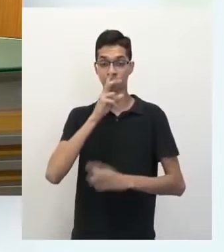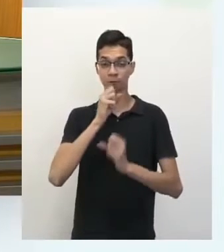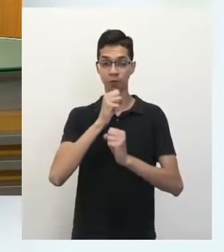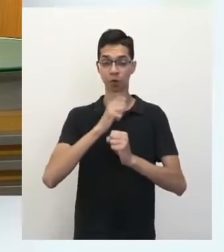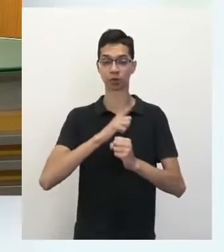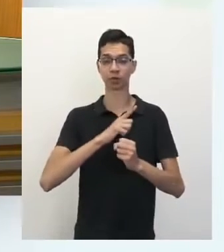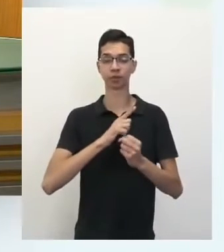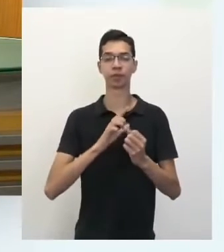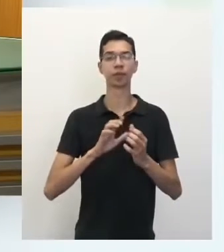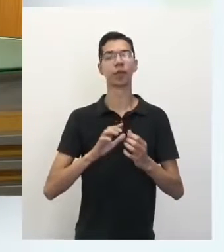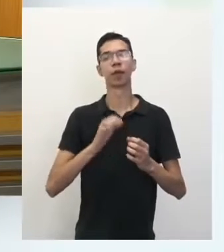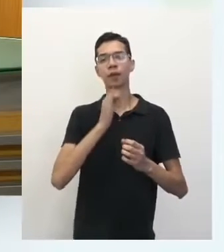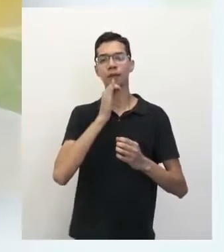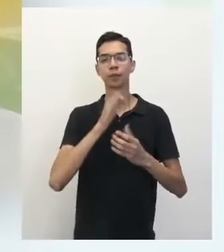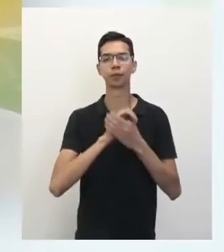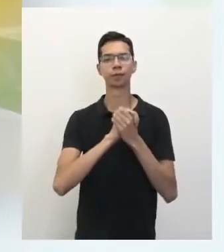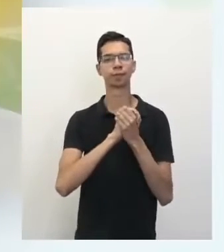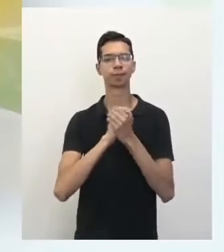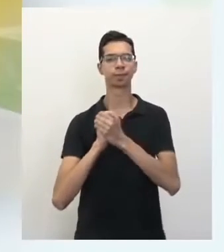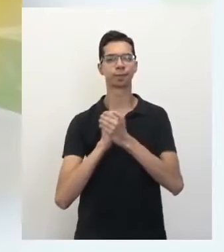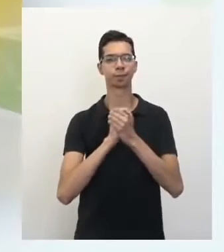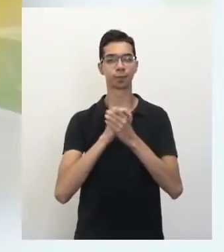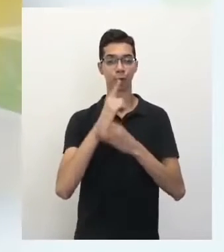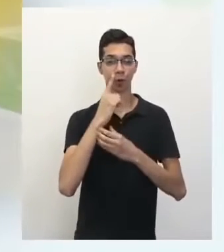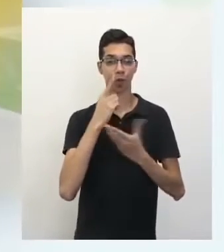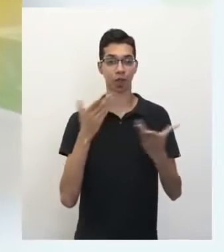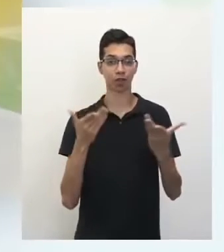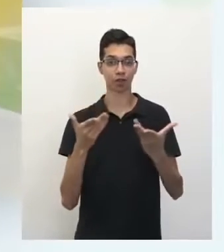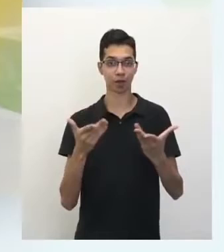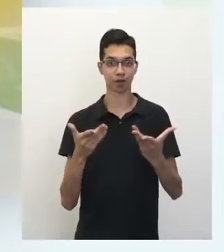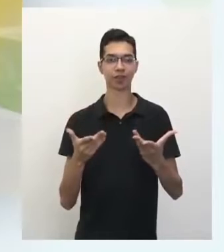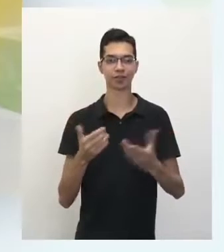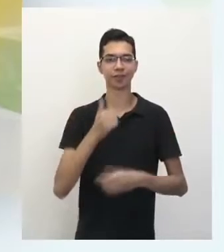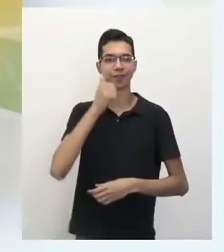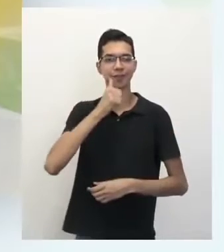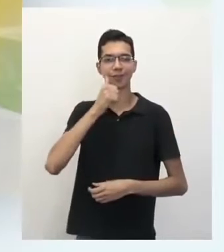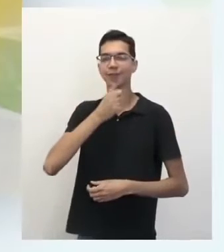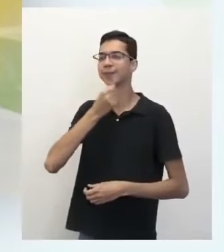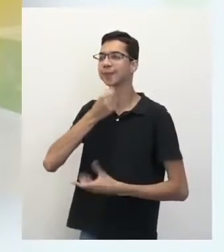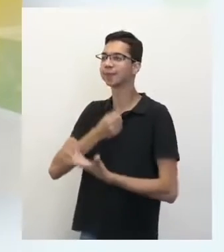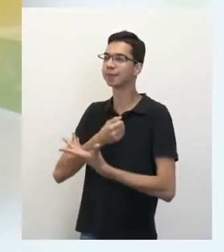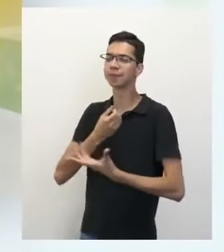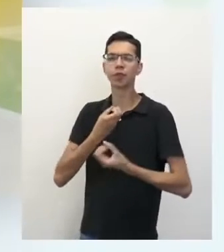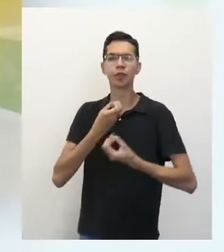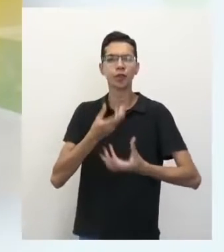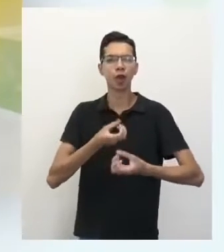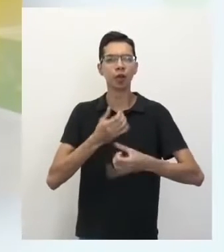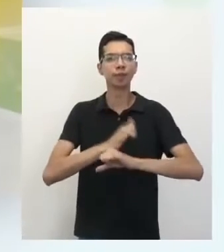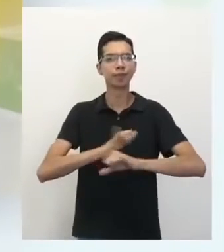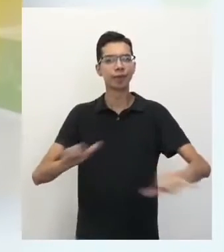repórter Sumaia Vilela está em Palmas e tem outras informações. Sumaia, uma boa noite para você.